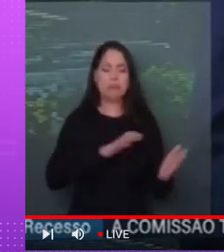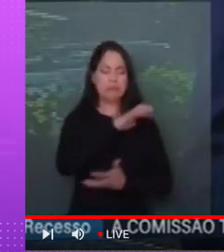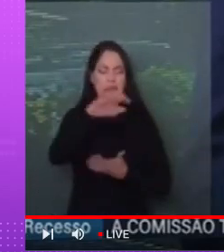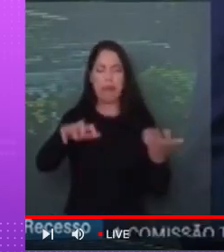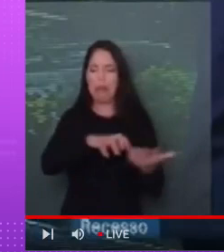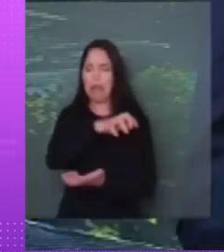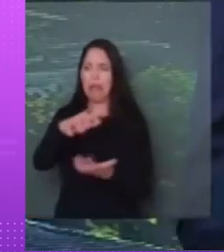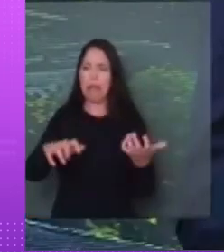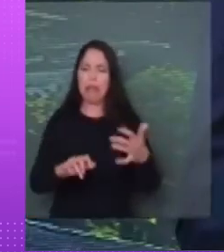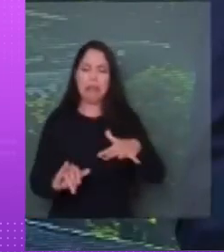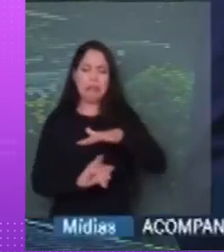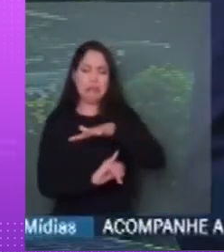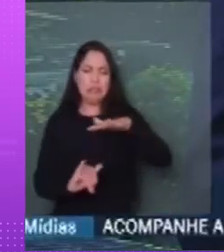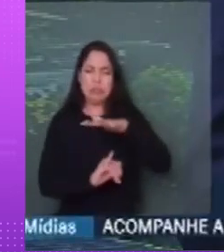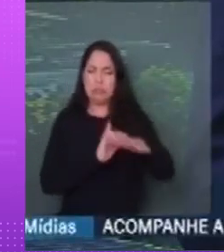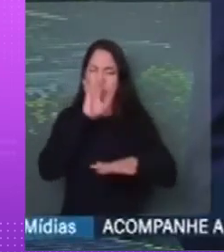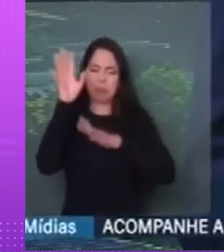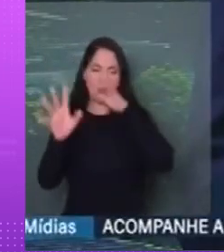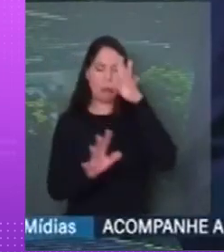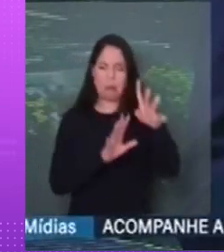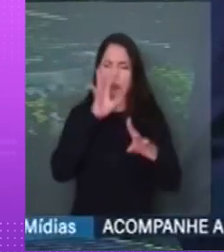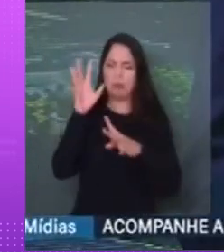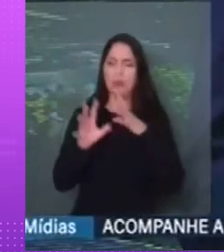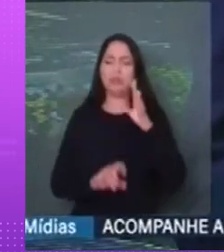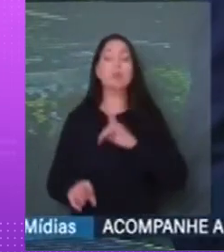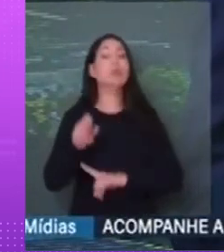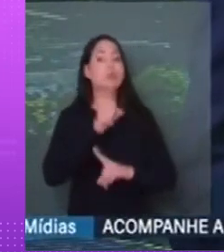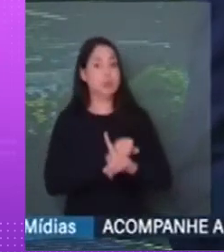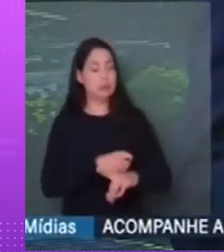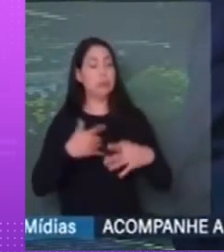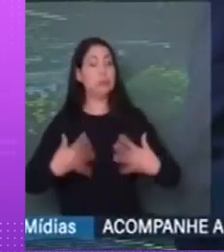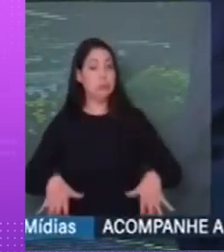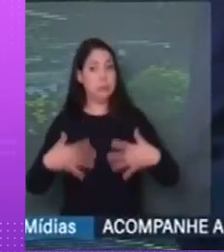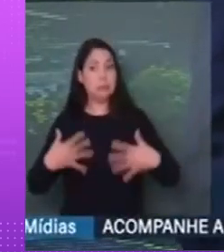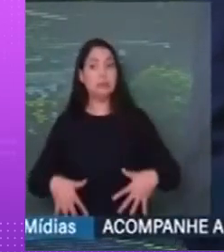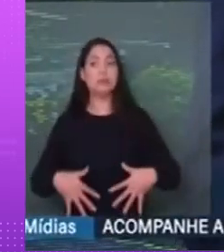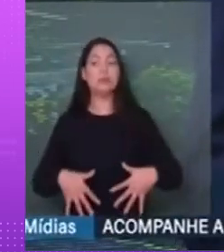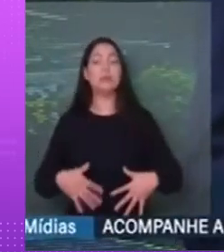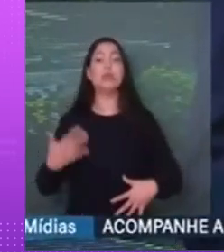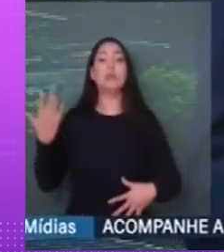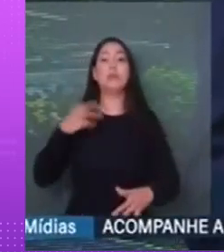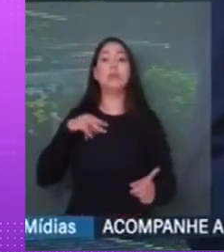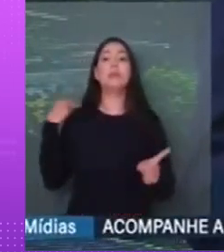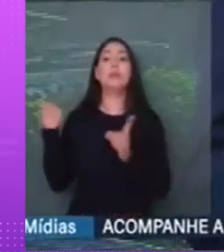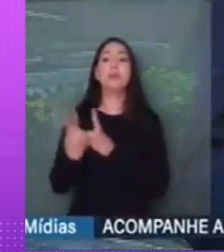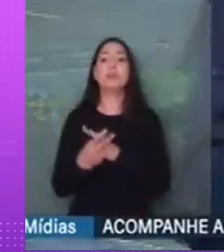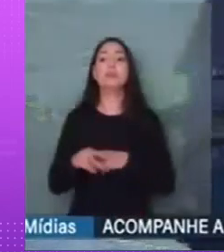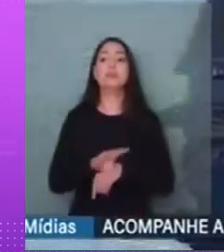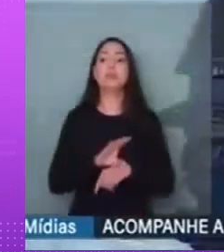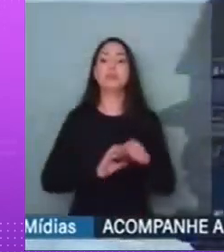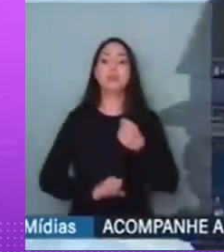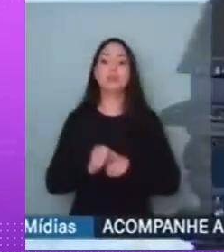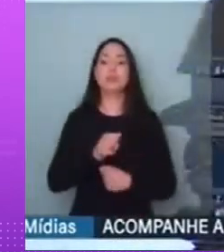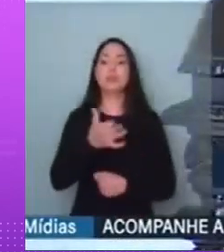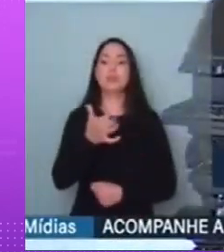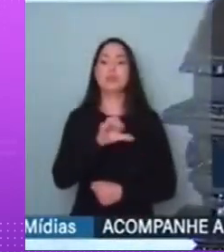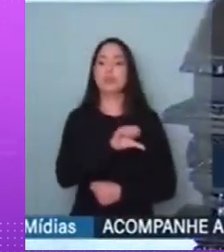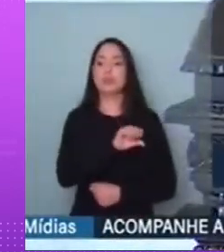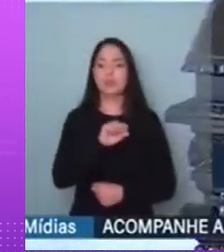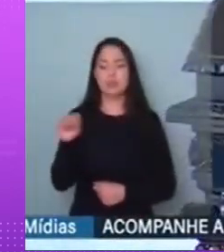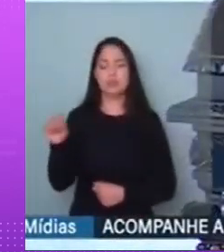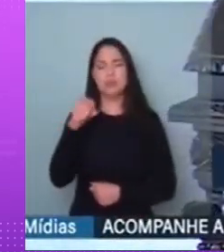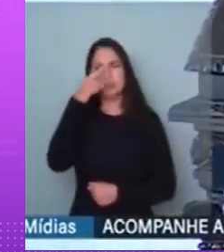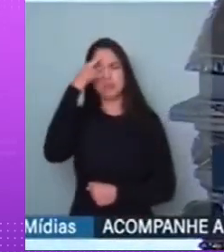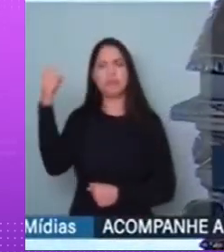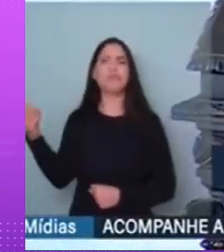Aí, o que acham são canivetes nos bolsos das pessoas, ou acharam, melhor dizendo, são ali mensagens